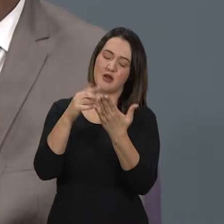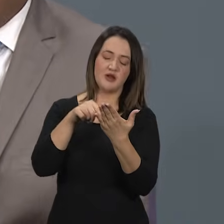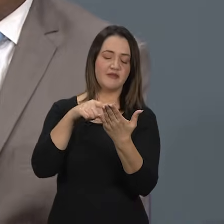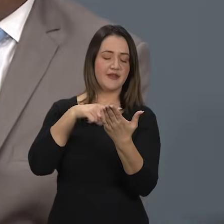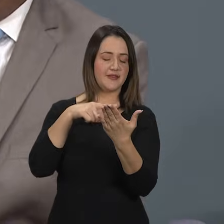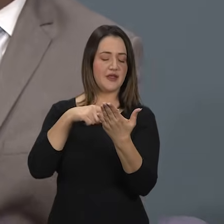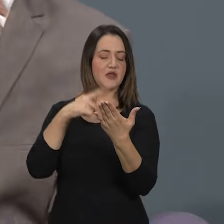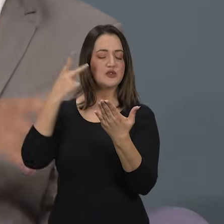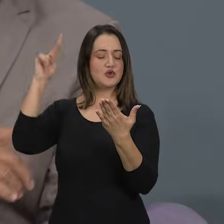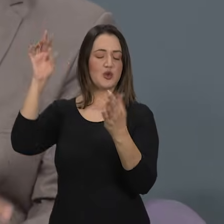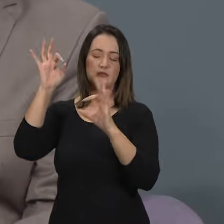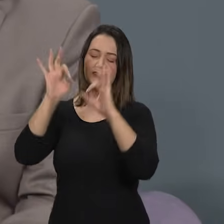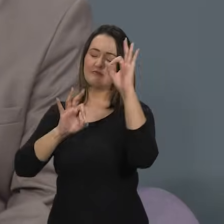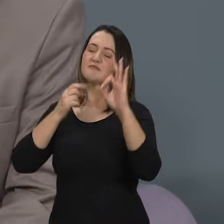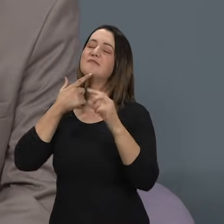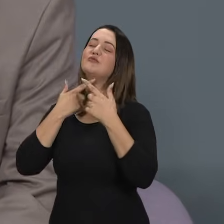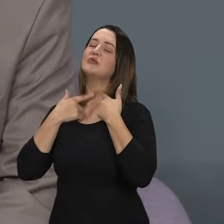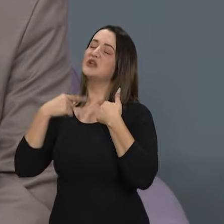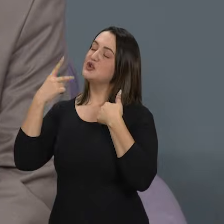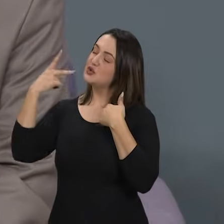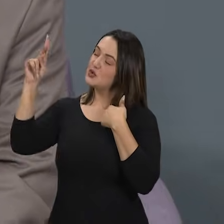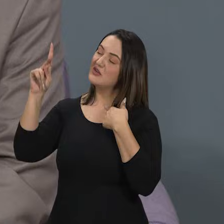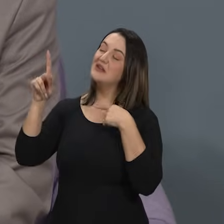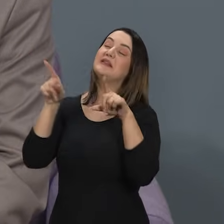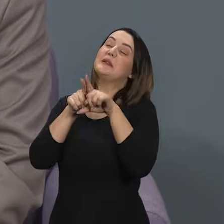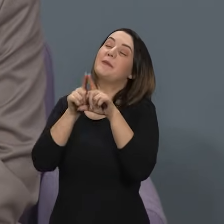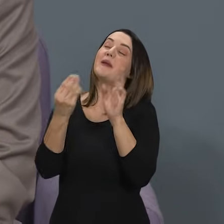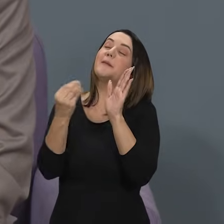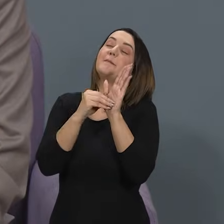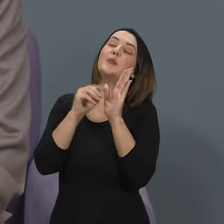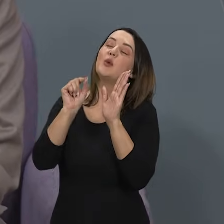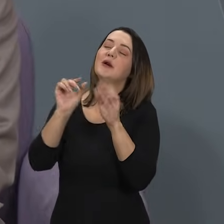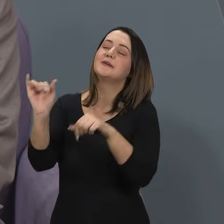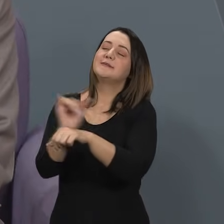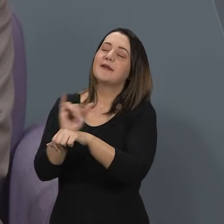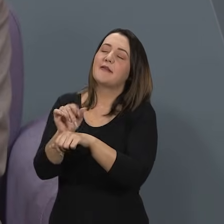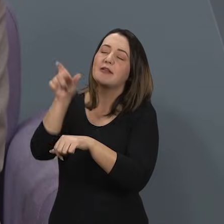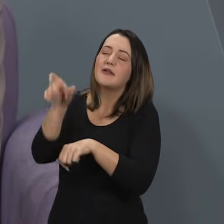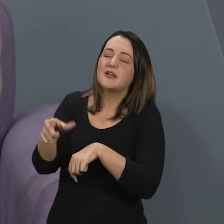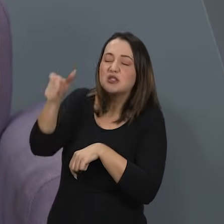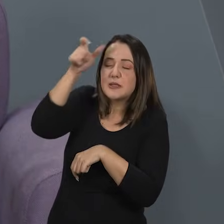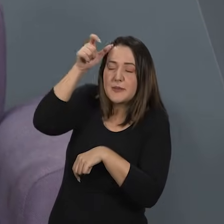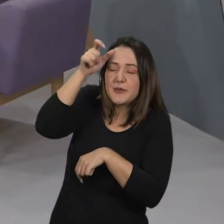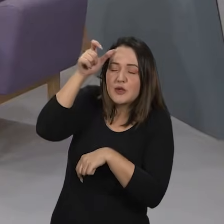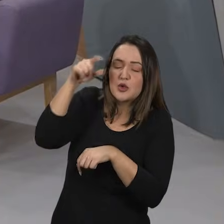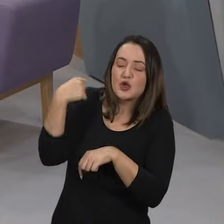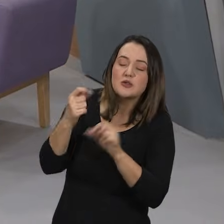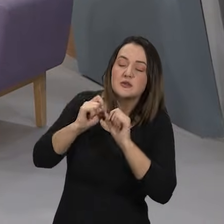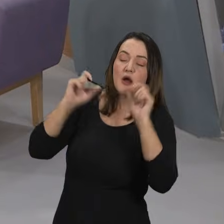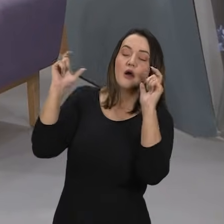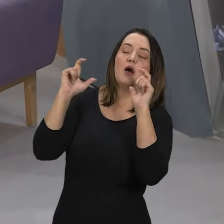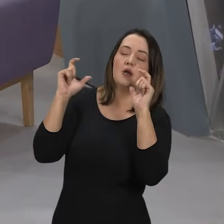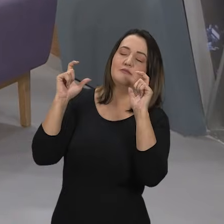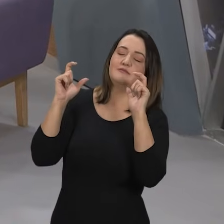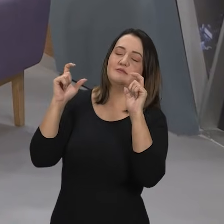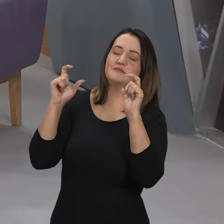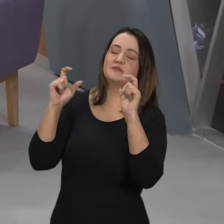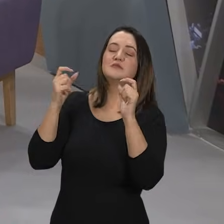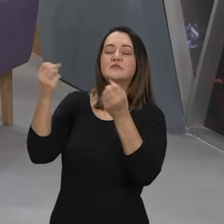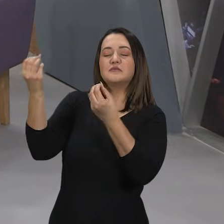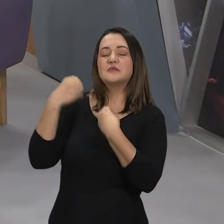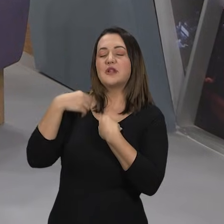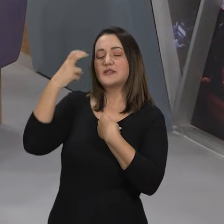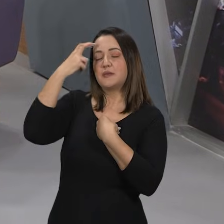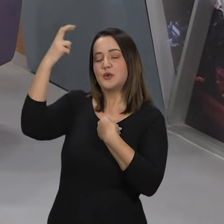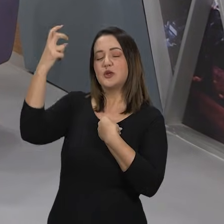e revela também a estratégia do inimigo. Senhor, dá-nos força, sabedoria, para que nós possamos fazer a Tua